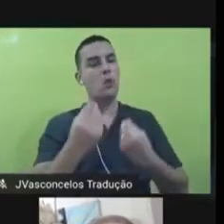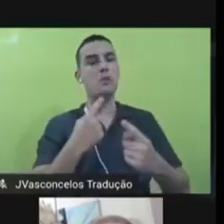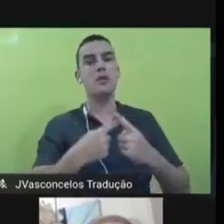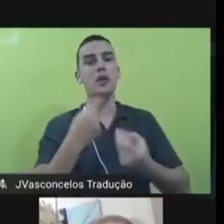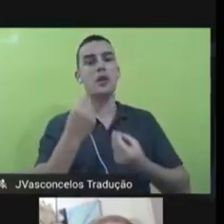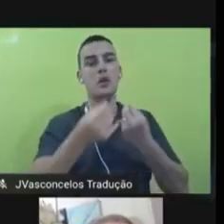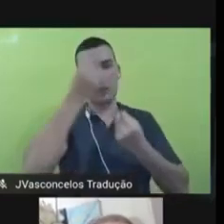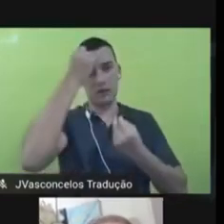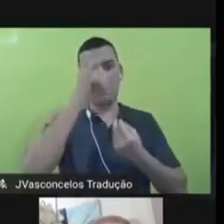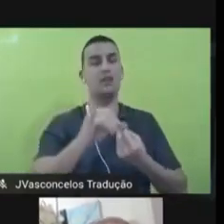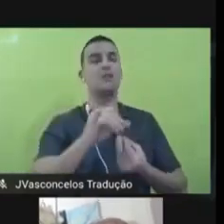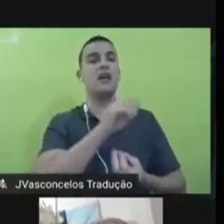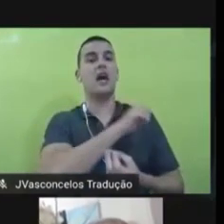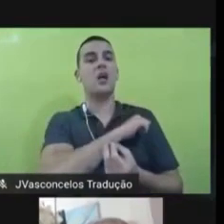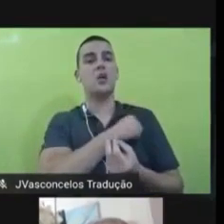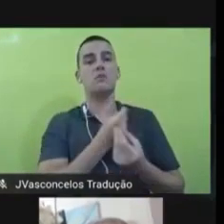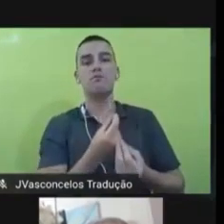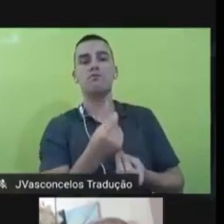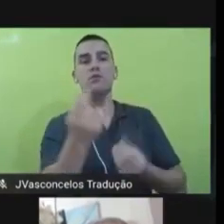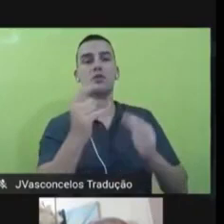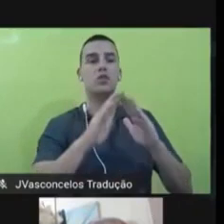escolar.